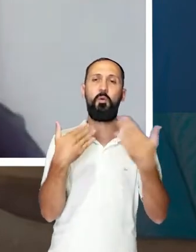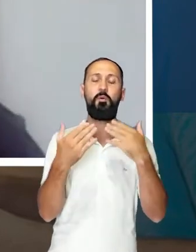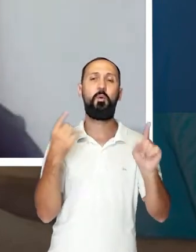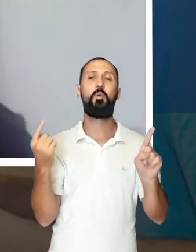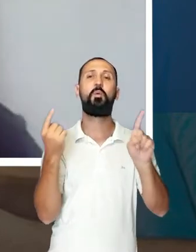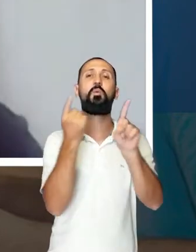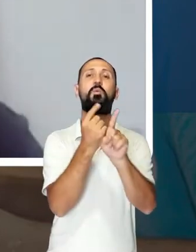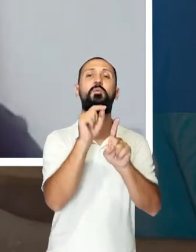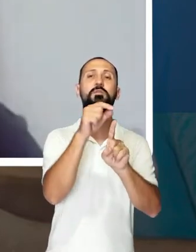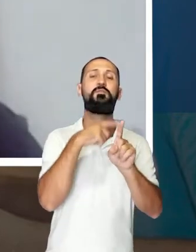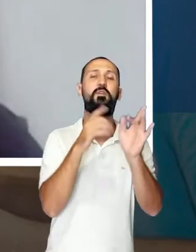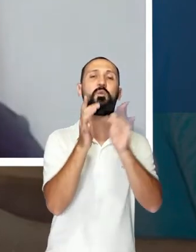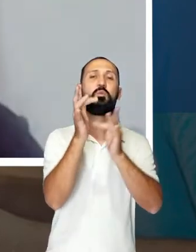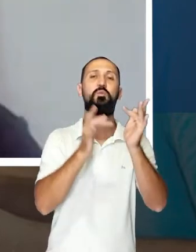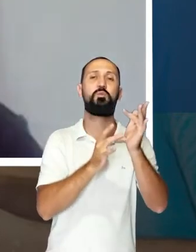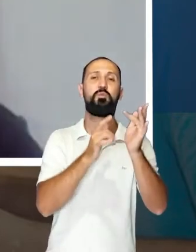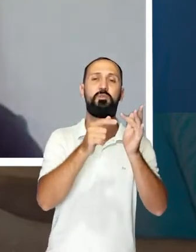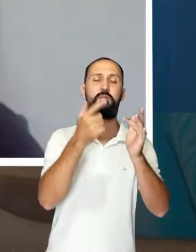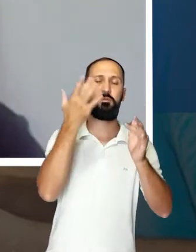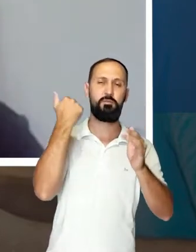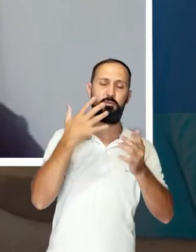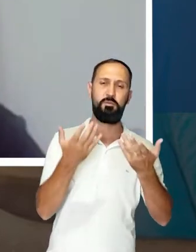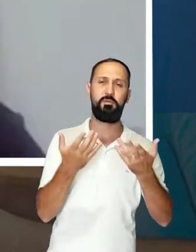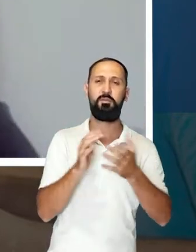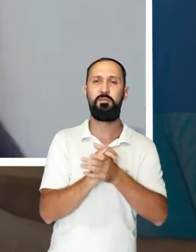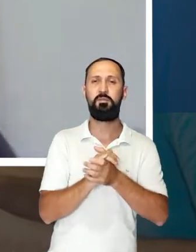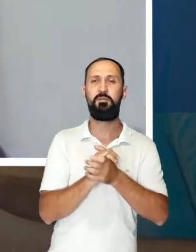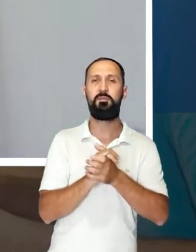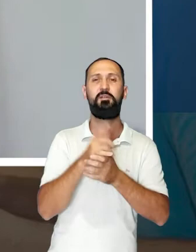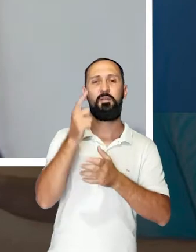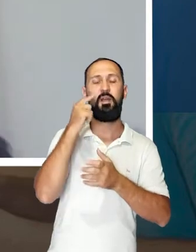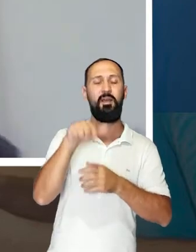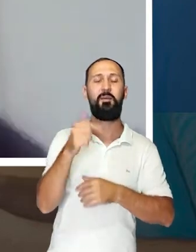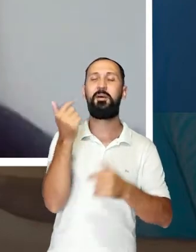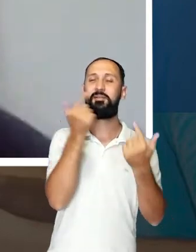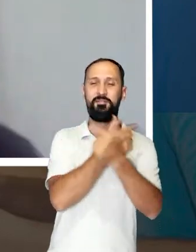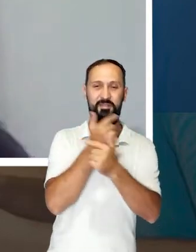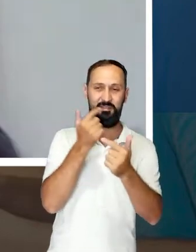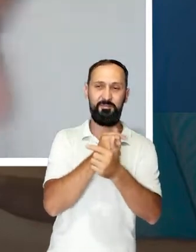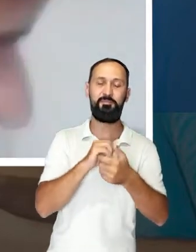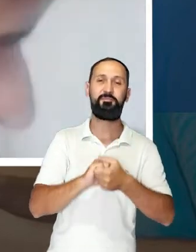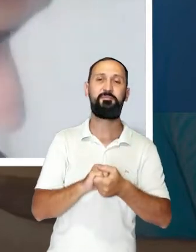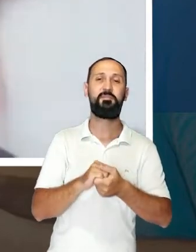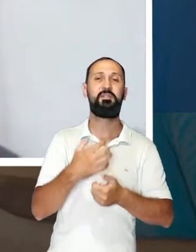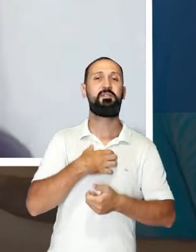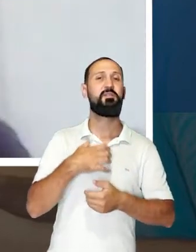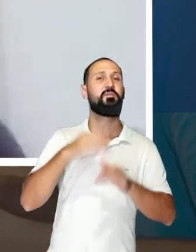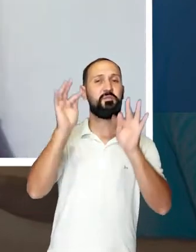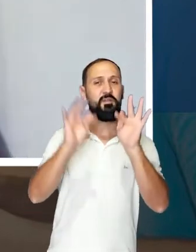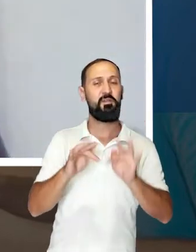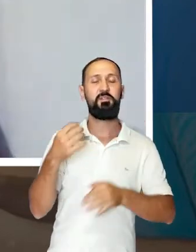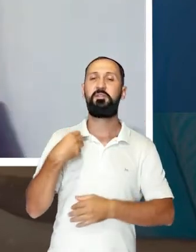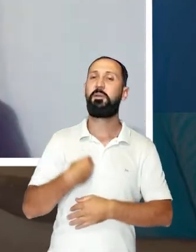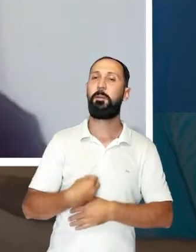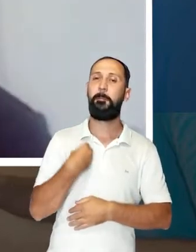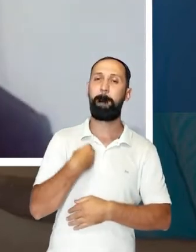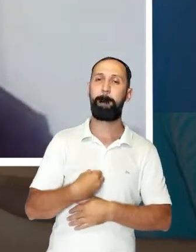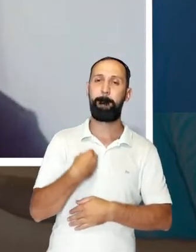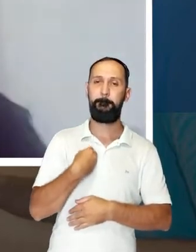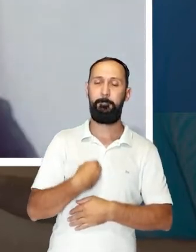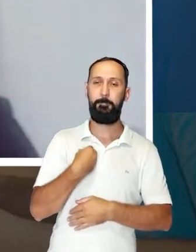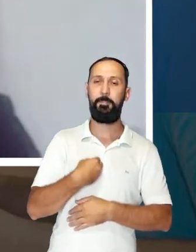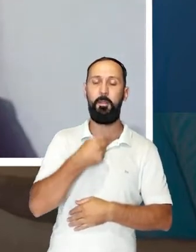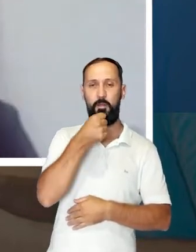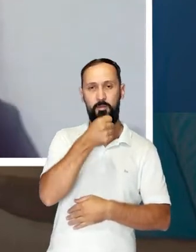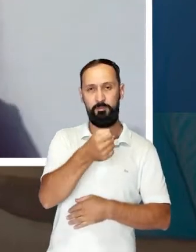conversando sobre o encontro que tiveram com Jesus, e um falando sobre o outro. Então, é a diversão, né? Eu fico muito feliz em poder ter